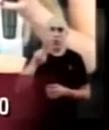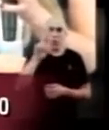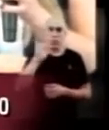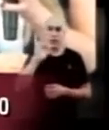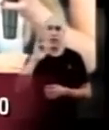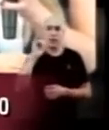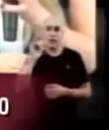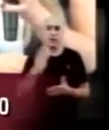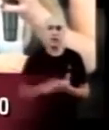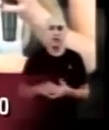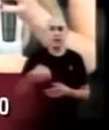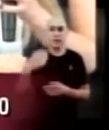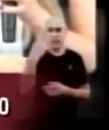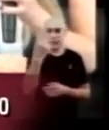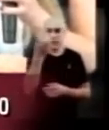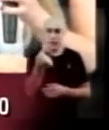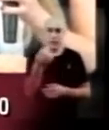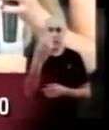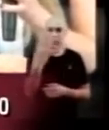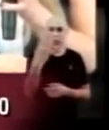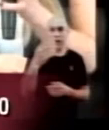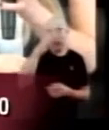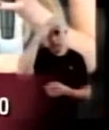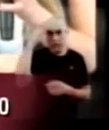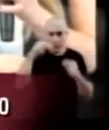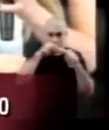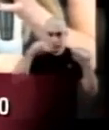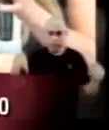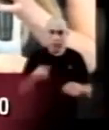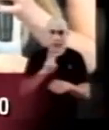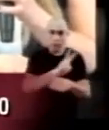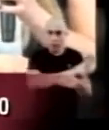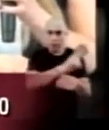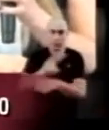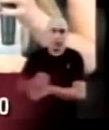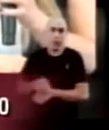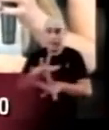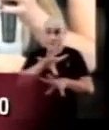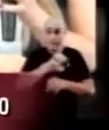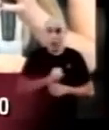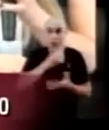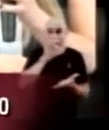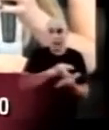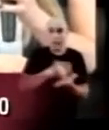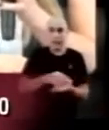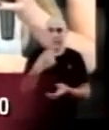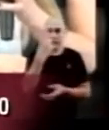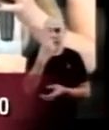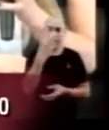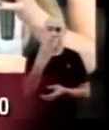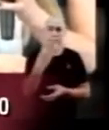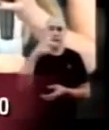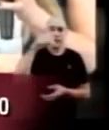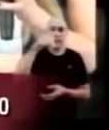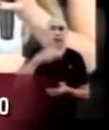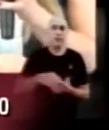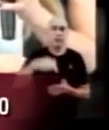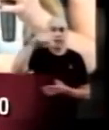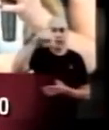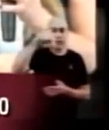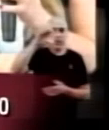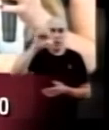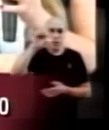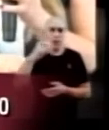110 em UTI e 164 em enfermaria. Com Covid confirmado, nós temos 137 casos, 79 em